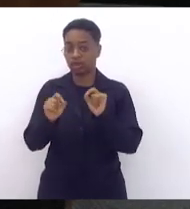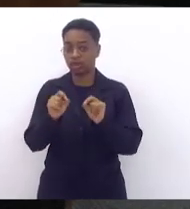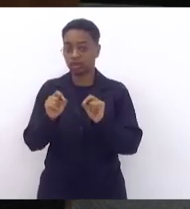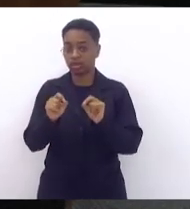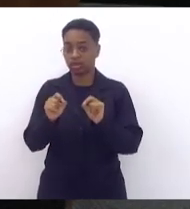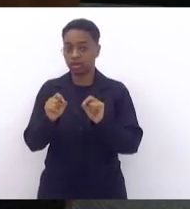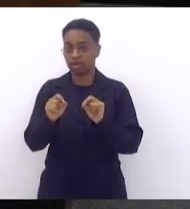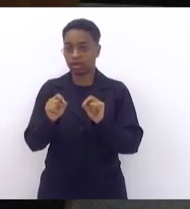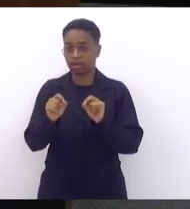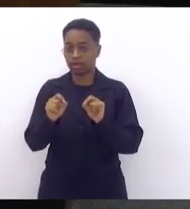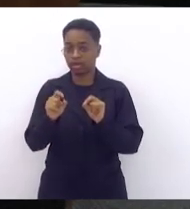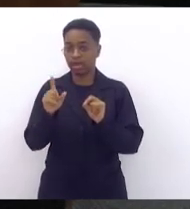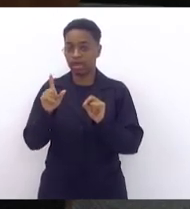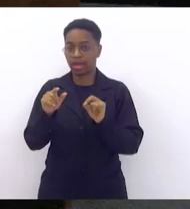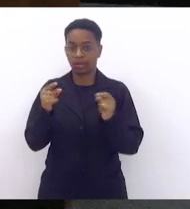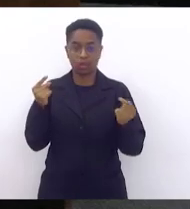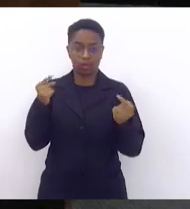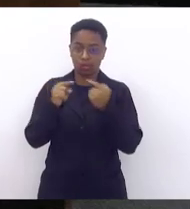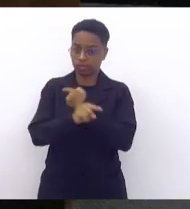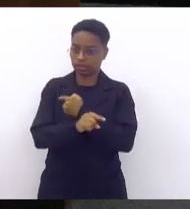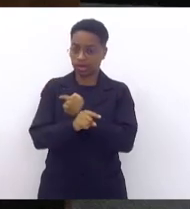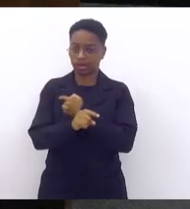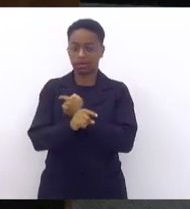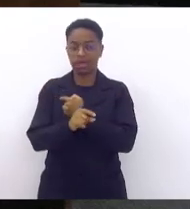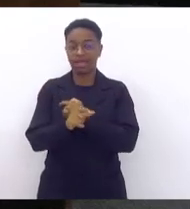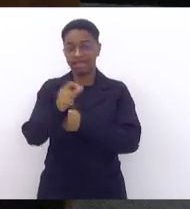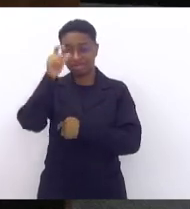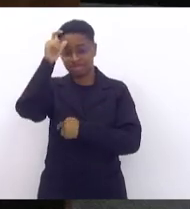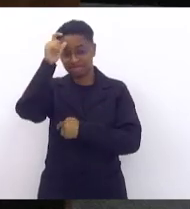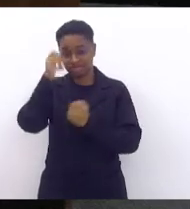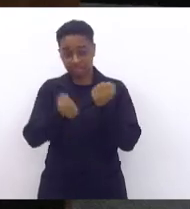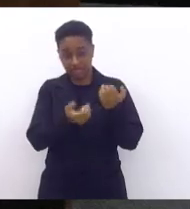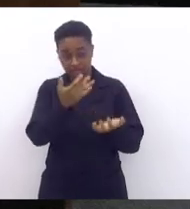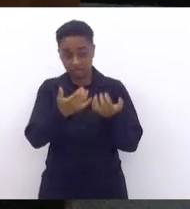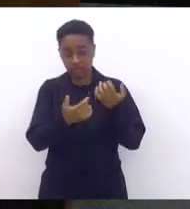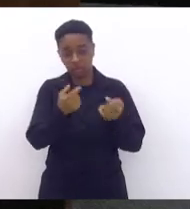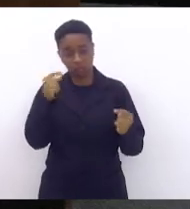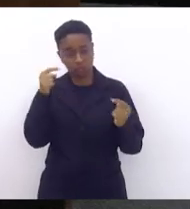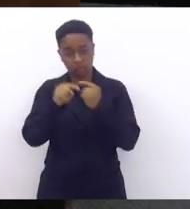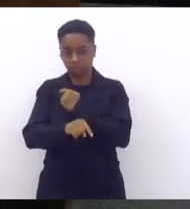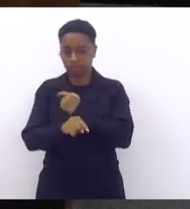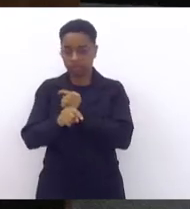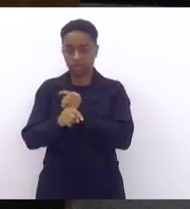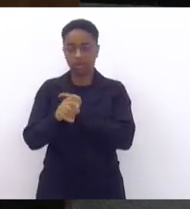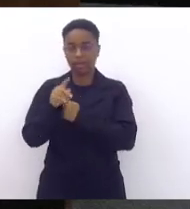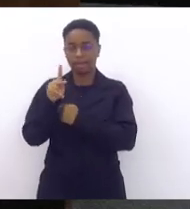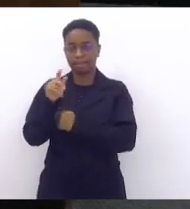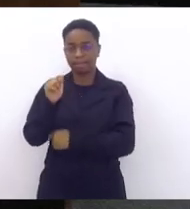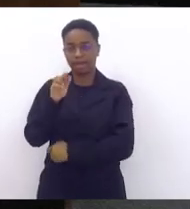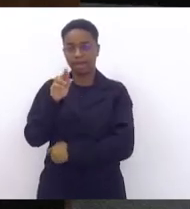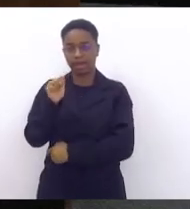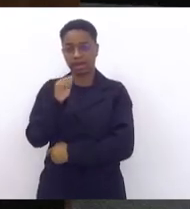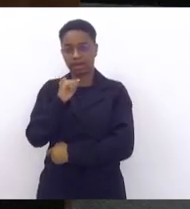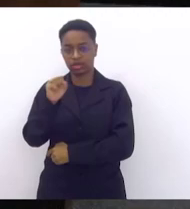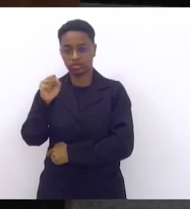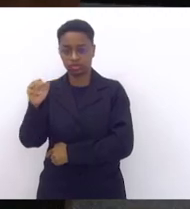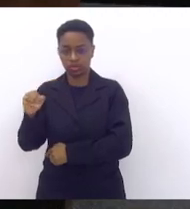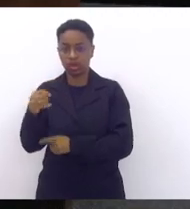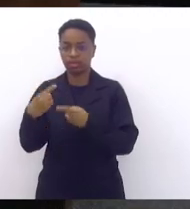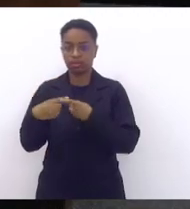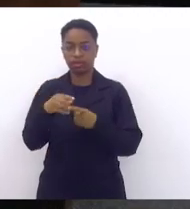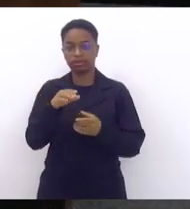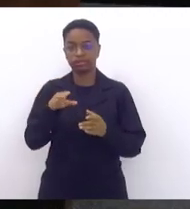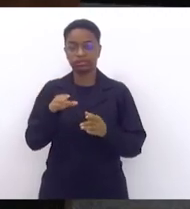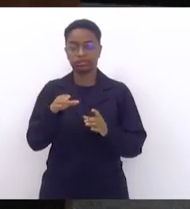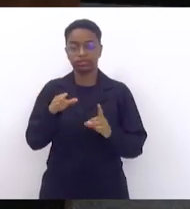inferno para paraíso. Então, por isso nós colocamos, tirar essas pessoas praticamente do inferno e trazer para o paraíso,